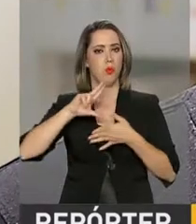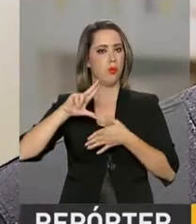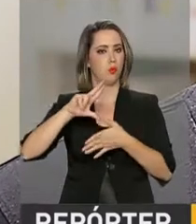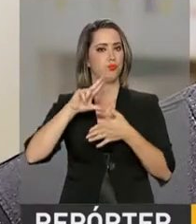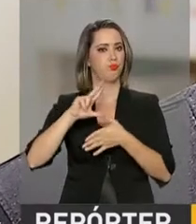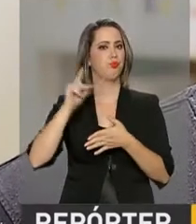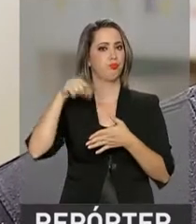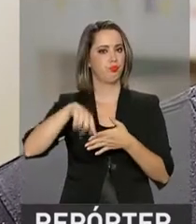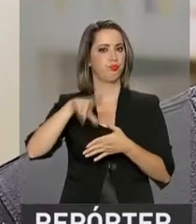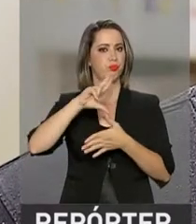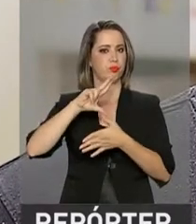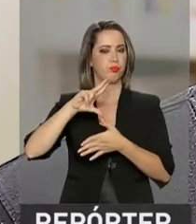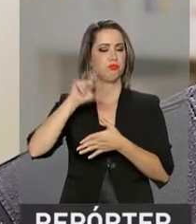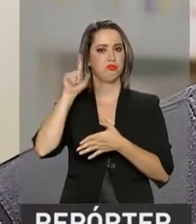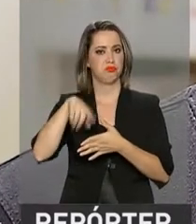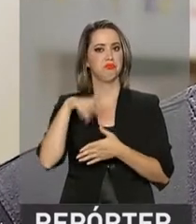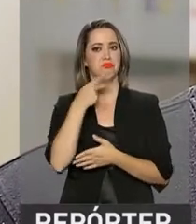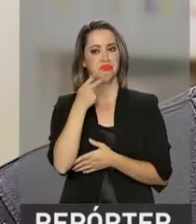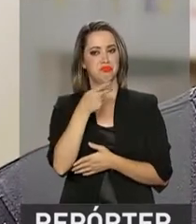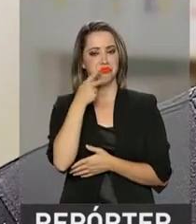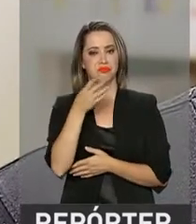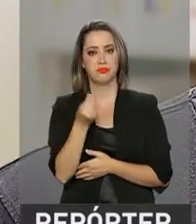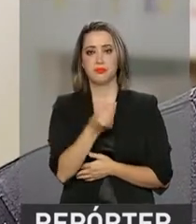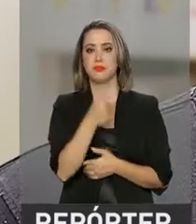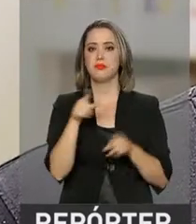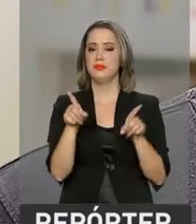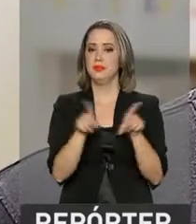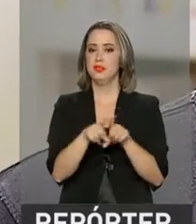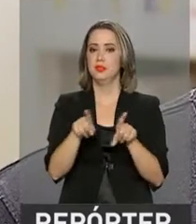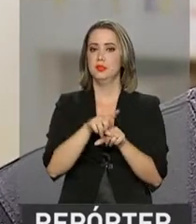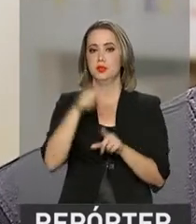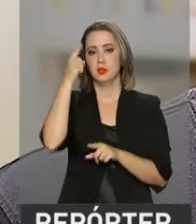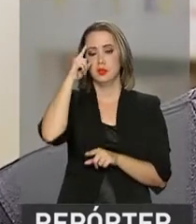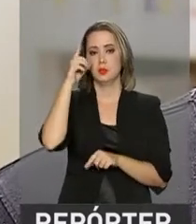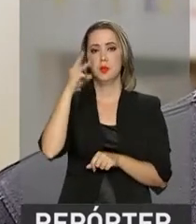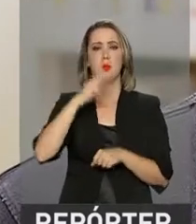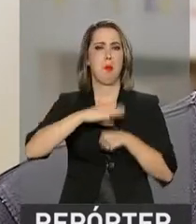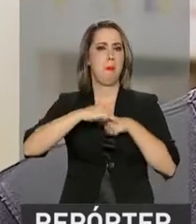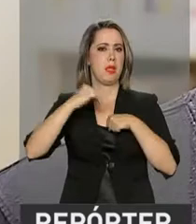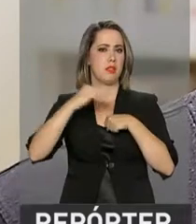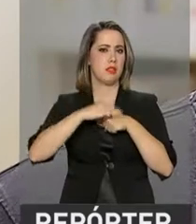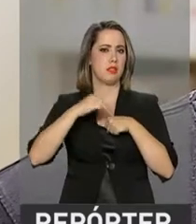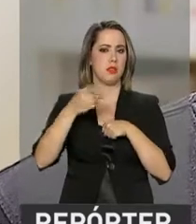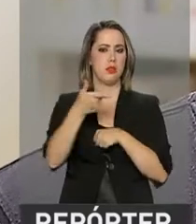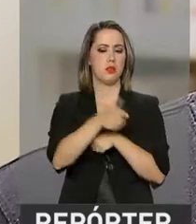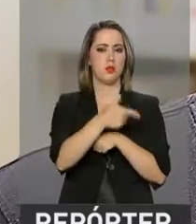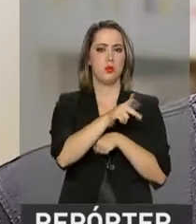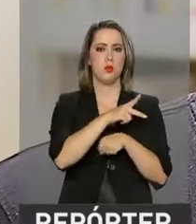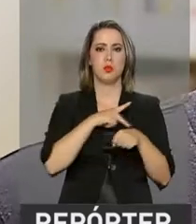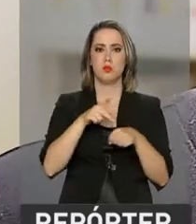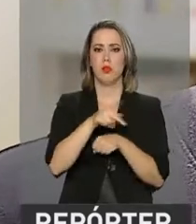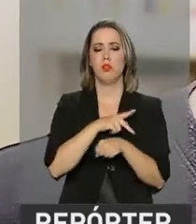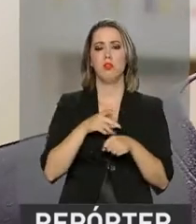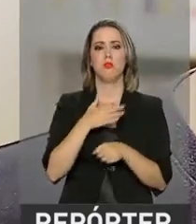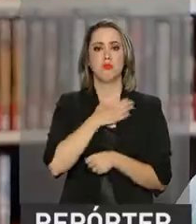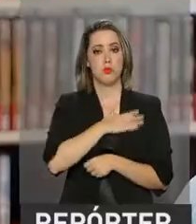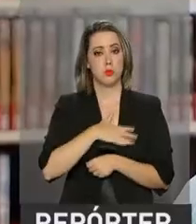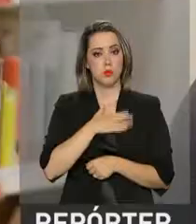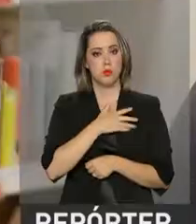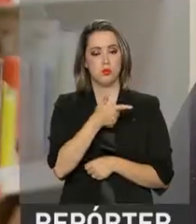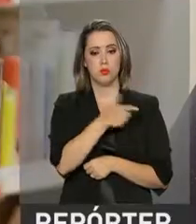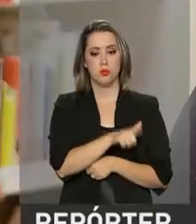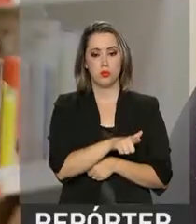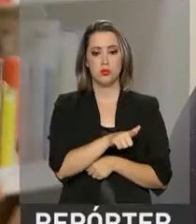espanhol e também porque eu penso em fazer um mestrado fora talvez marcelo jaffé barcelona e gostei muito